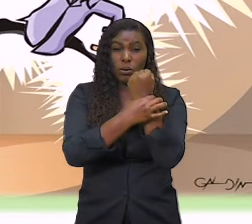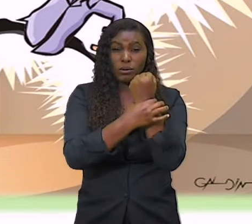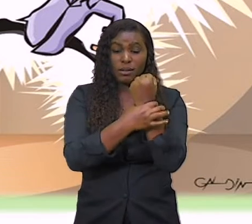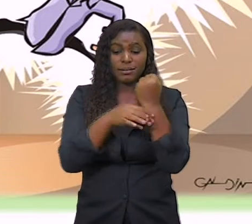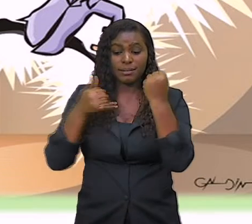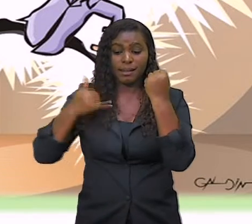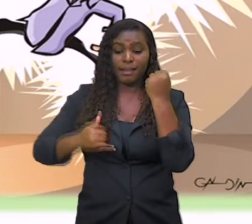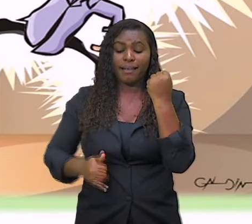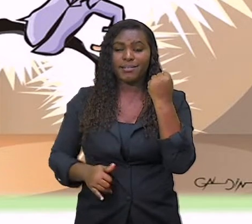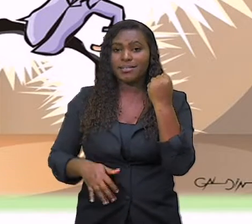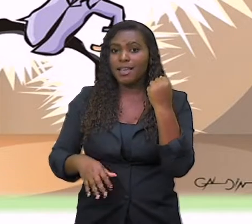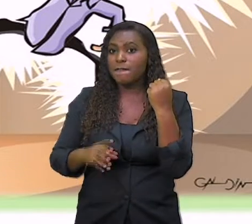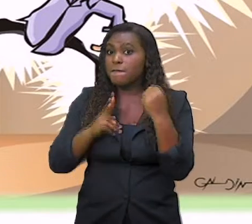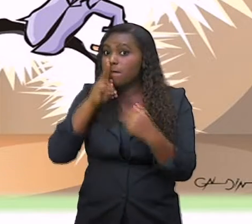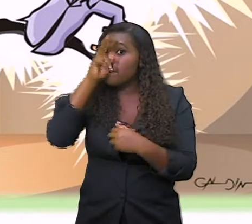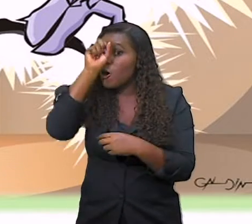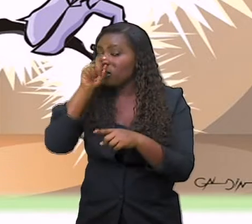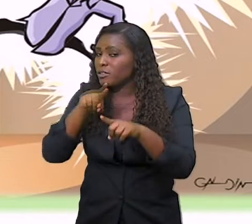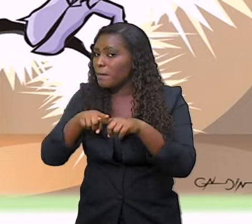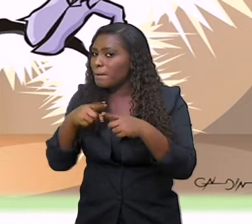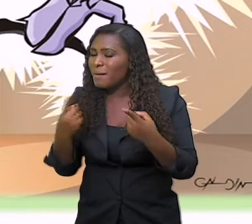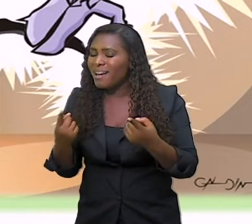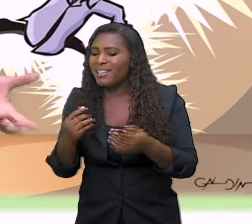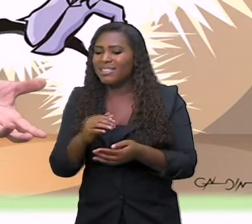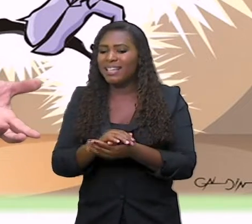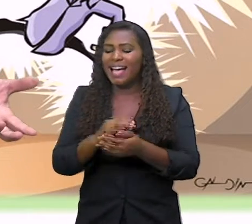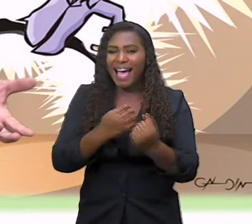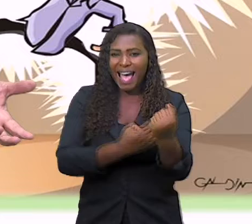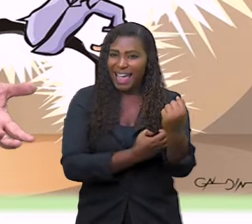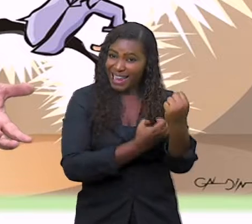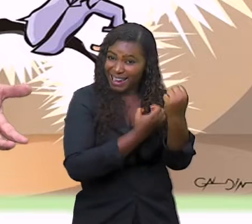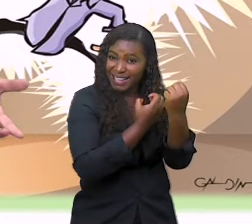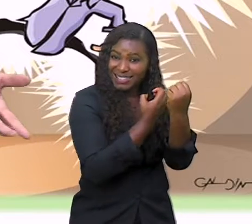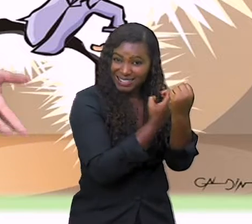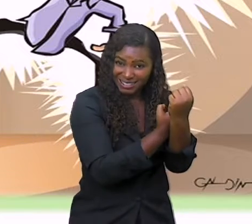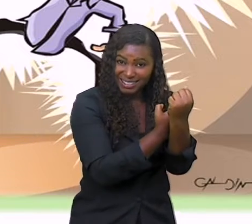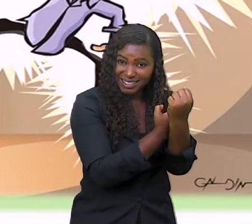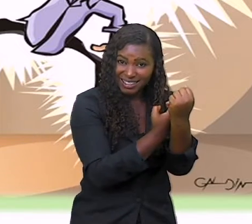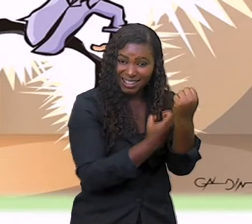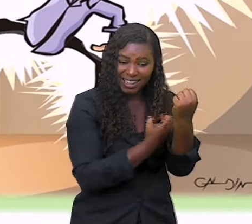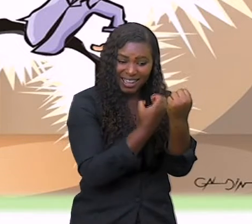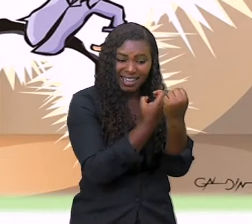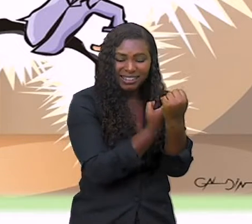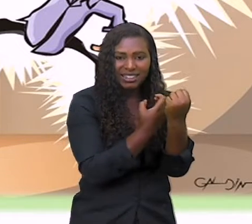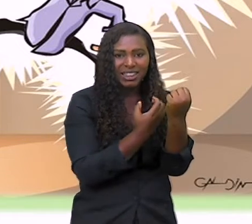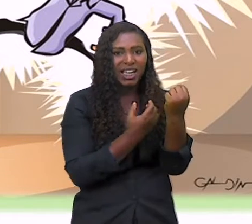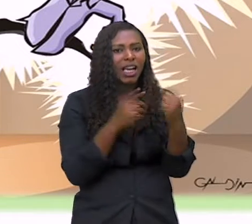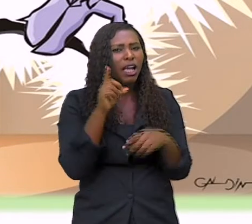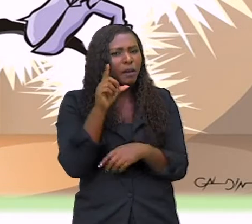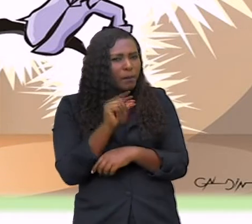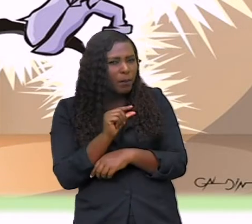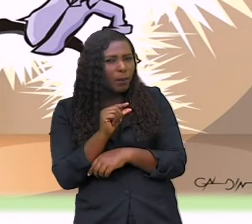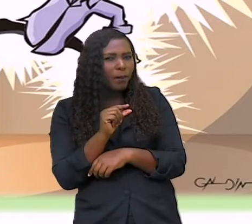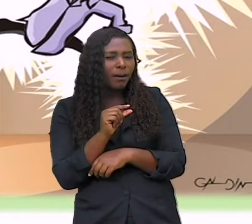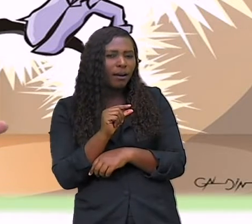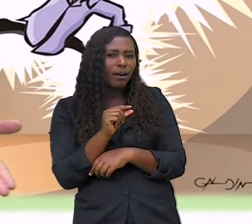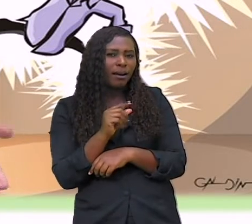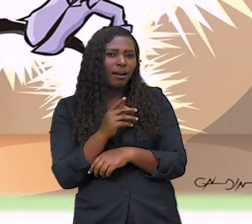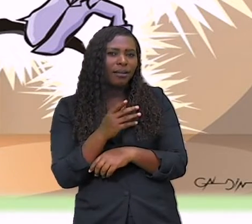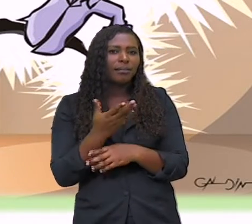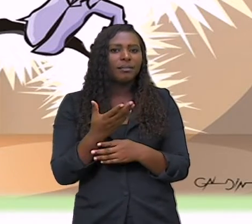cargas elétricas envolvidas são pequenas. E, em consequência disso, o choque elétrico produzido não